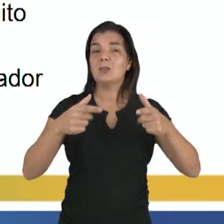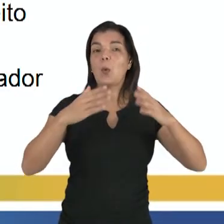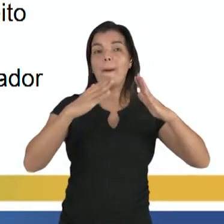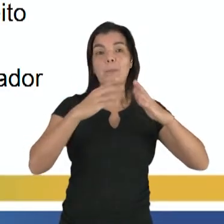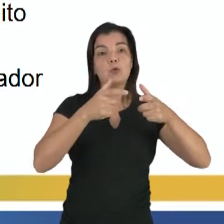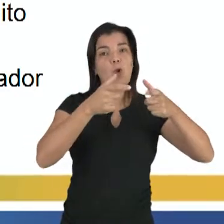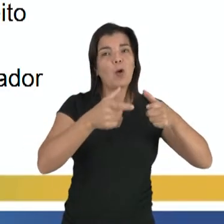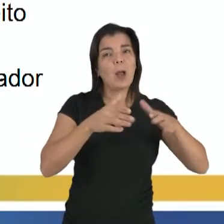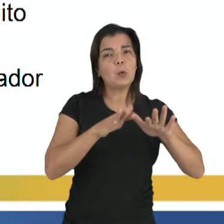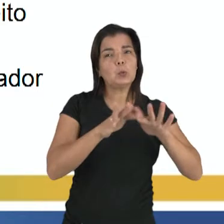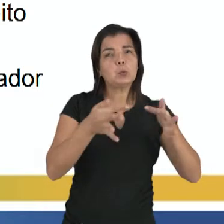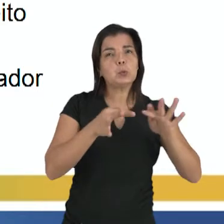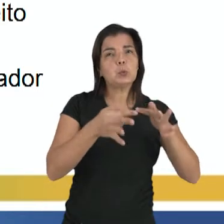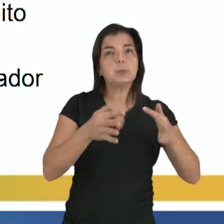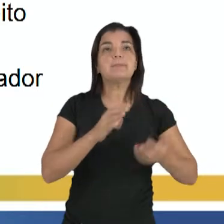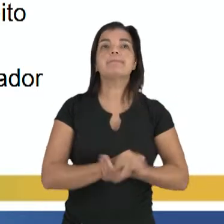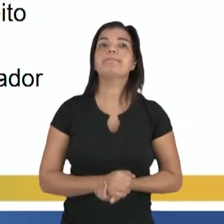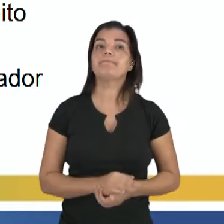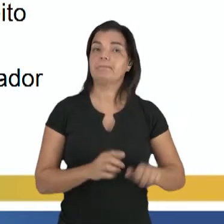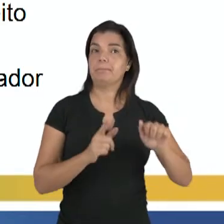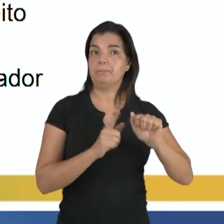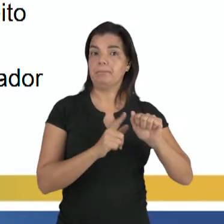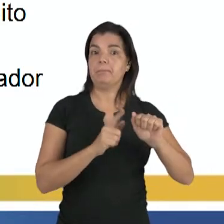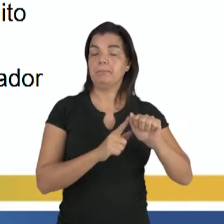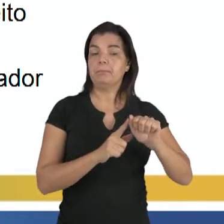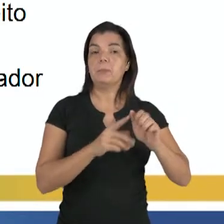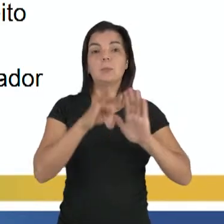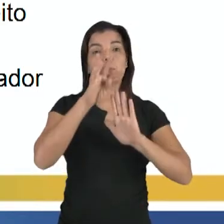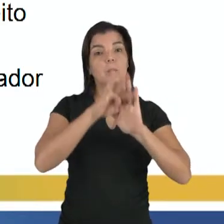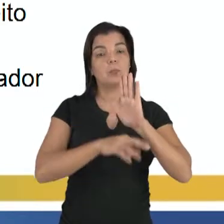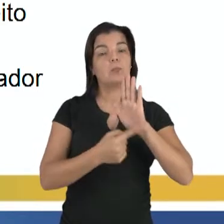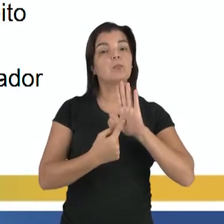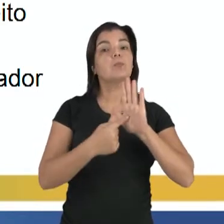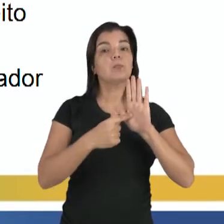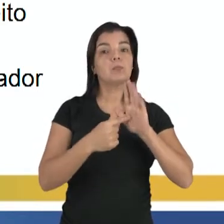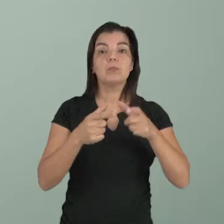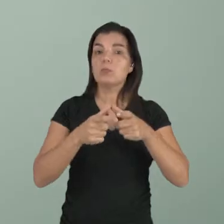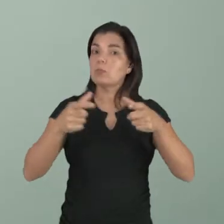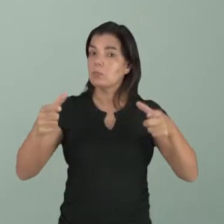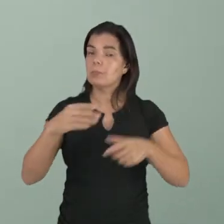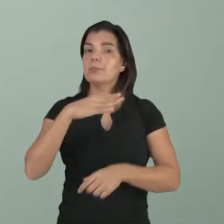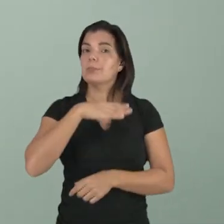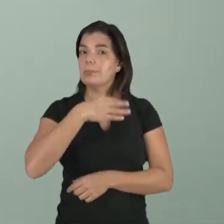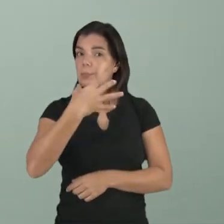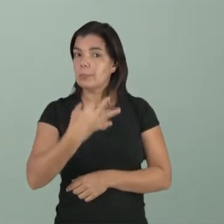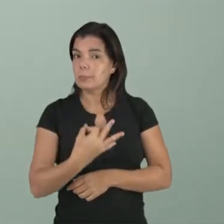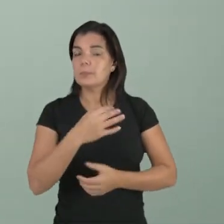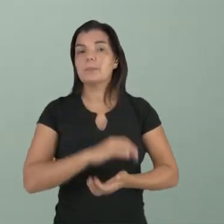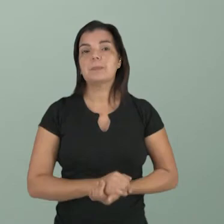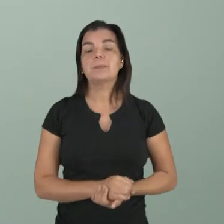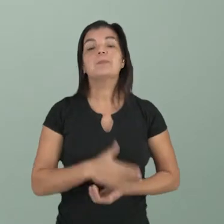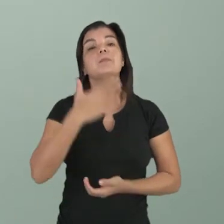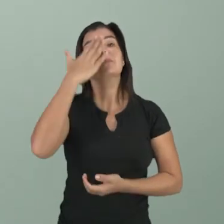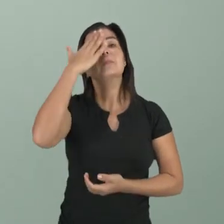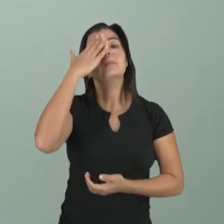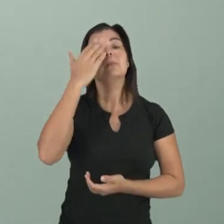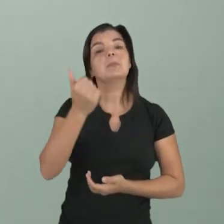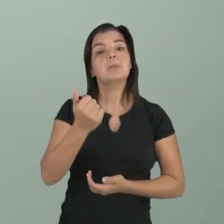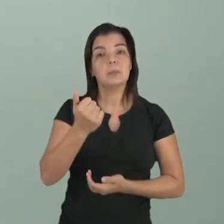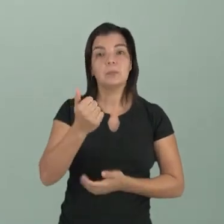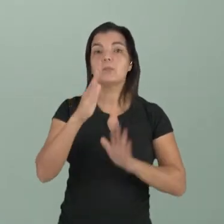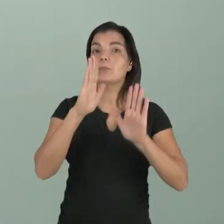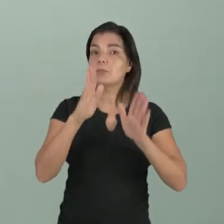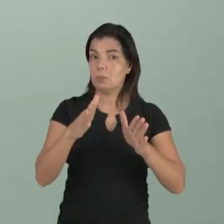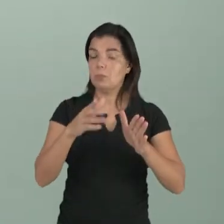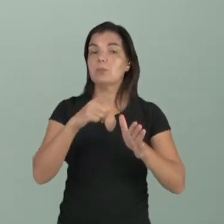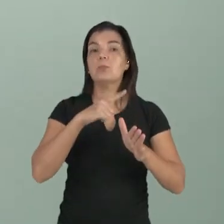áreas periféricas ali no texto anterior, estava falando da expansão da cidade, certo? Aí ele quer saber, ele já diz